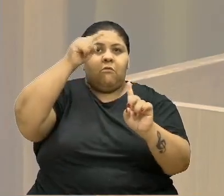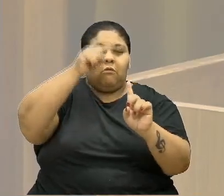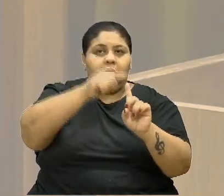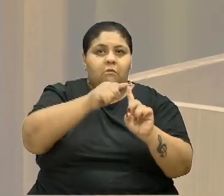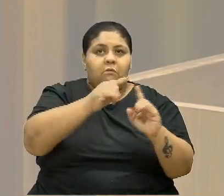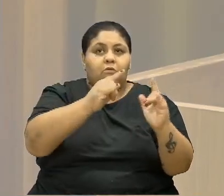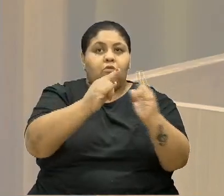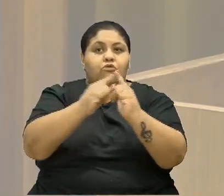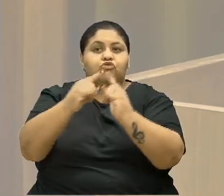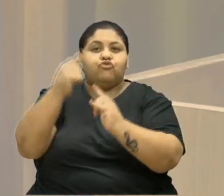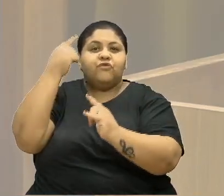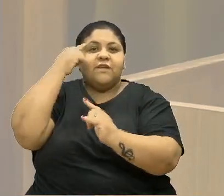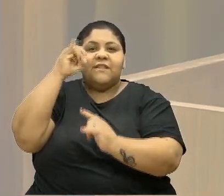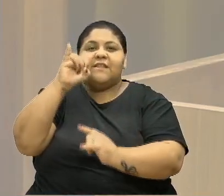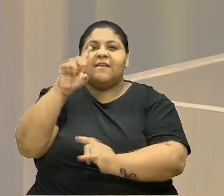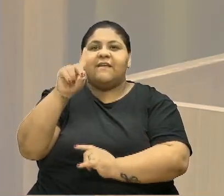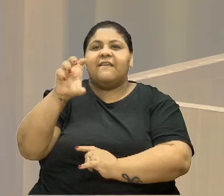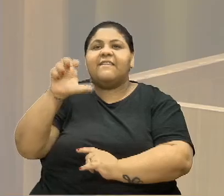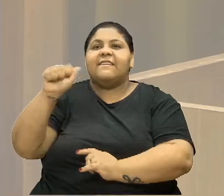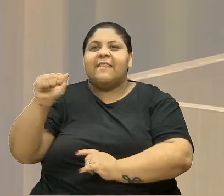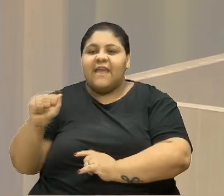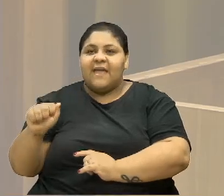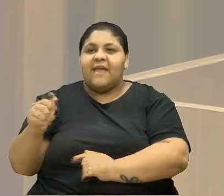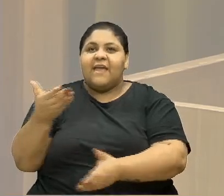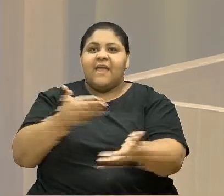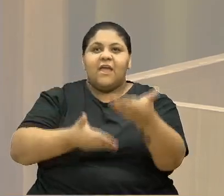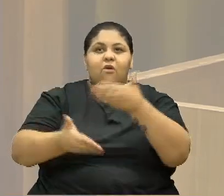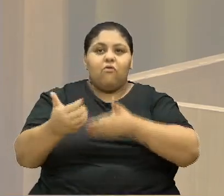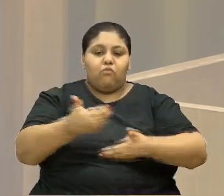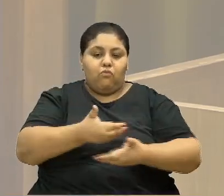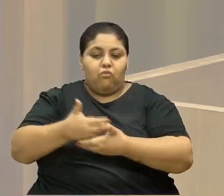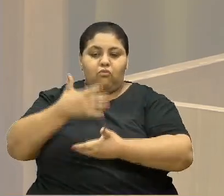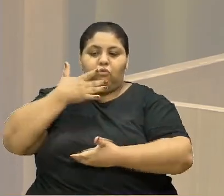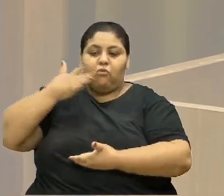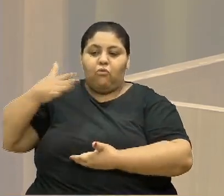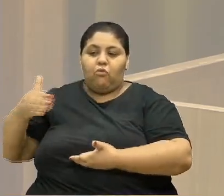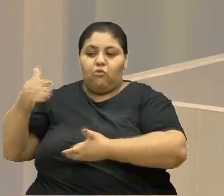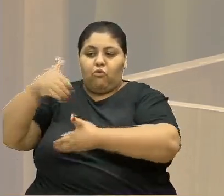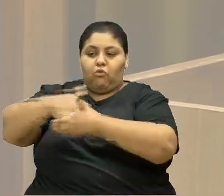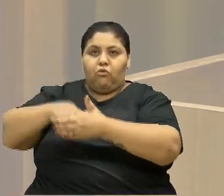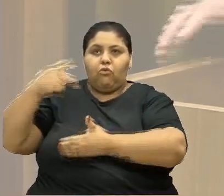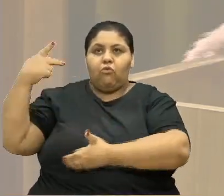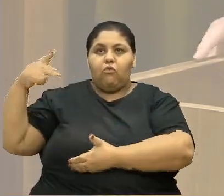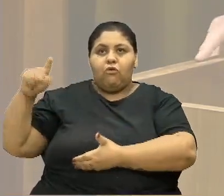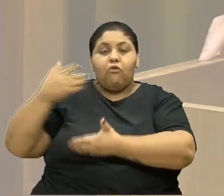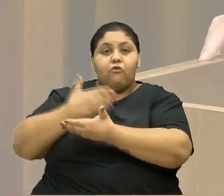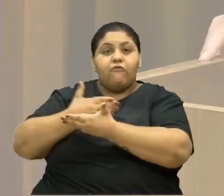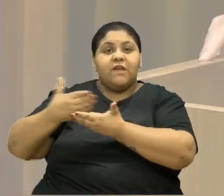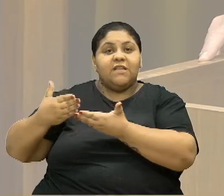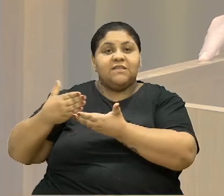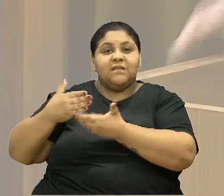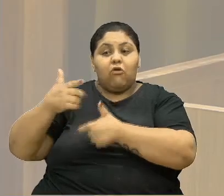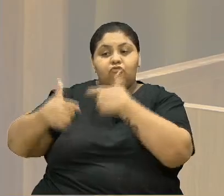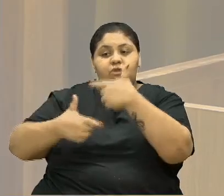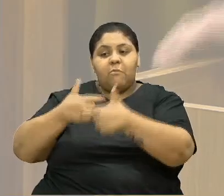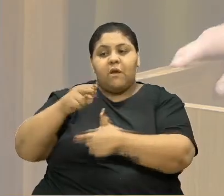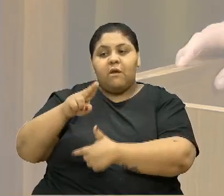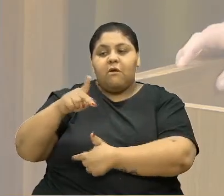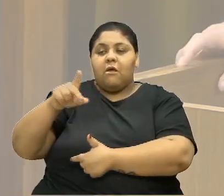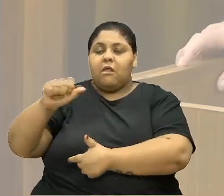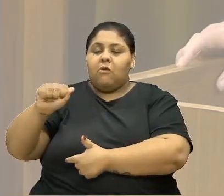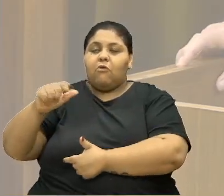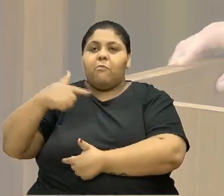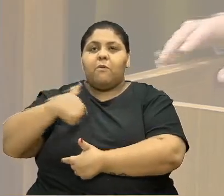Instituto Ideias, que atendeu o materno-infantil no Pompeia, vai assumir a UPA Central. E